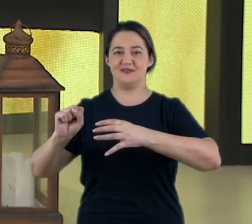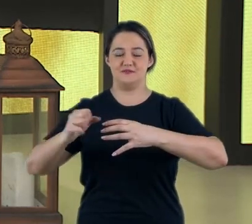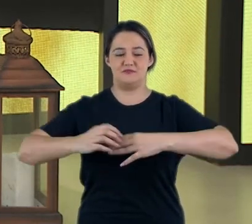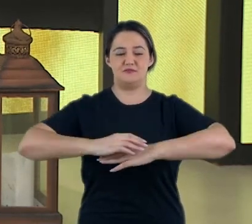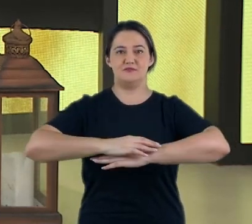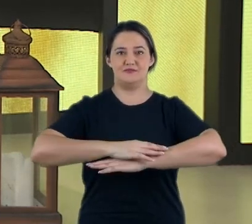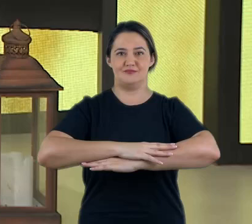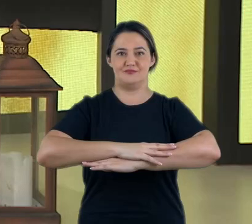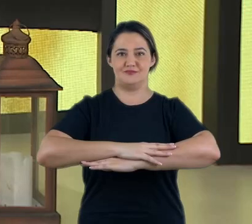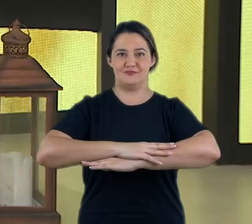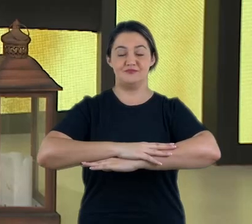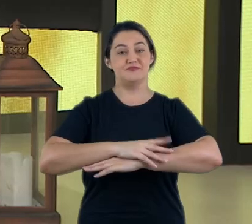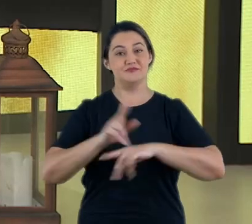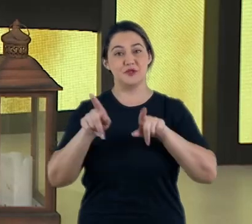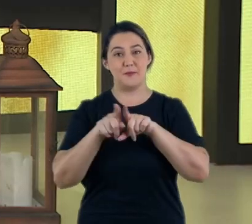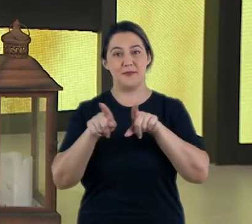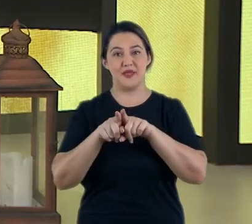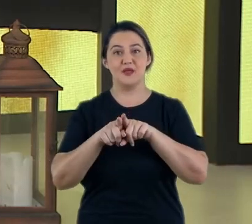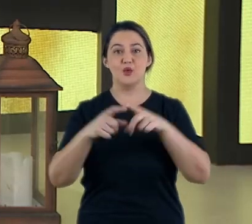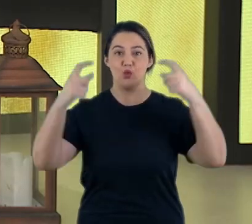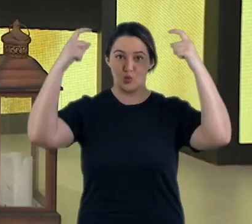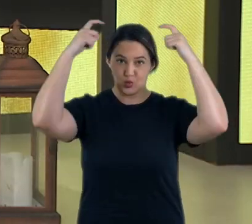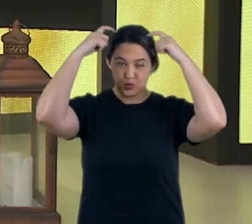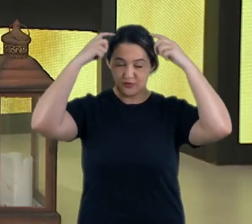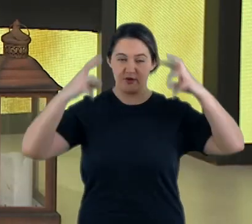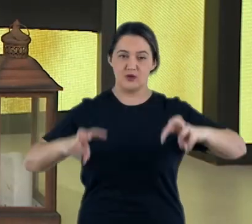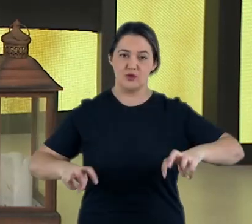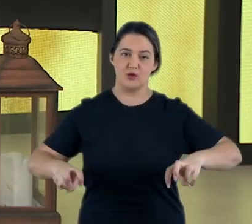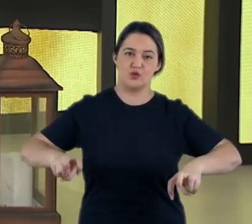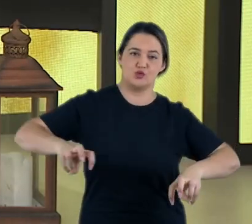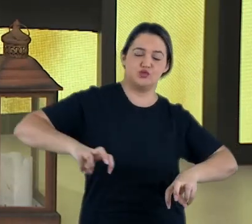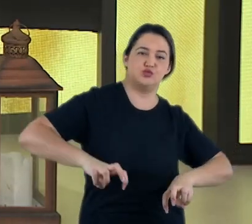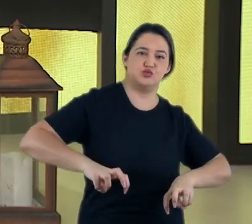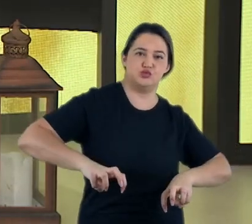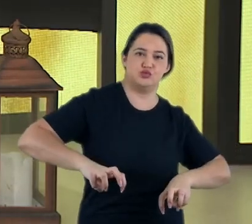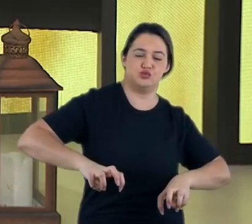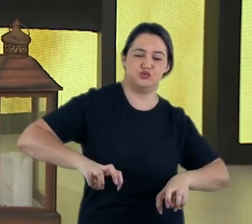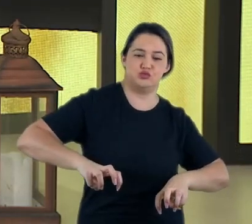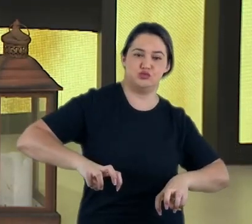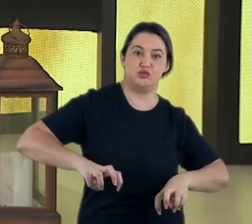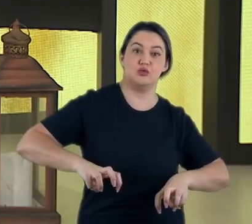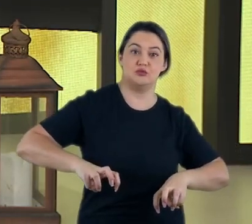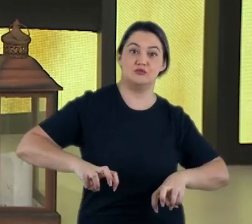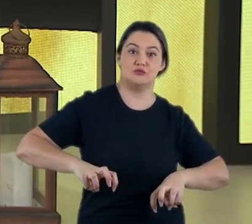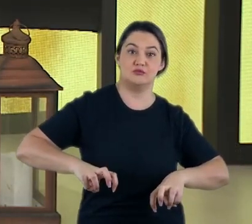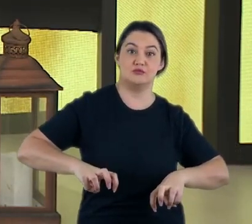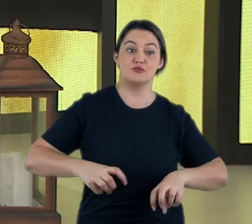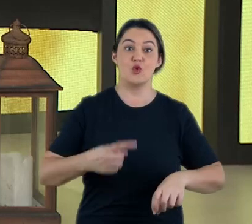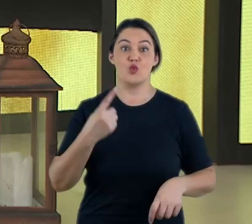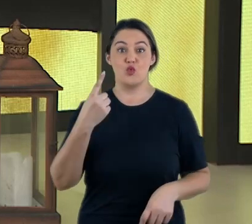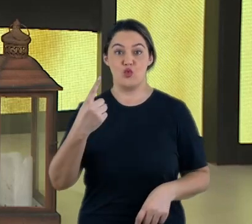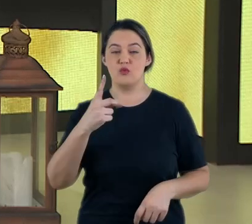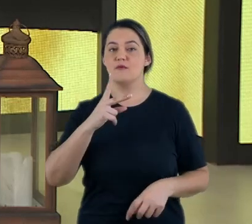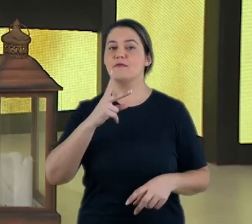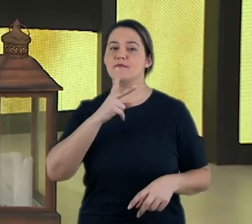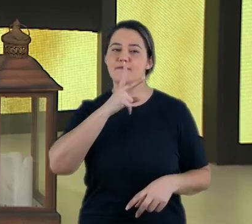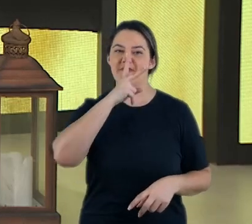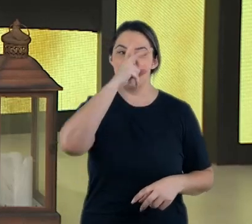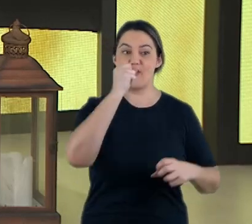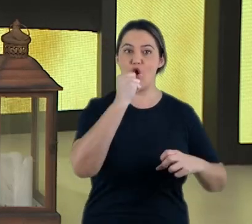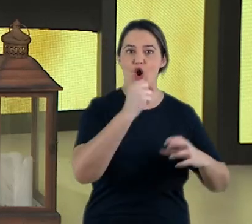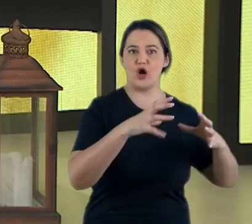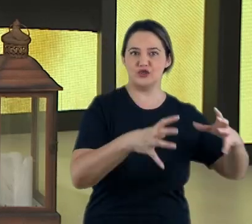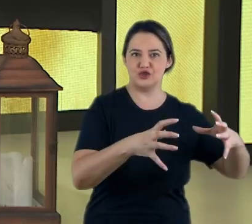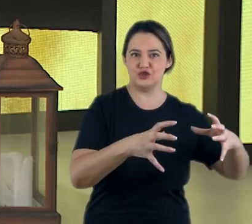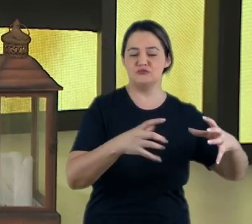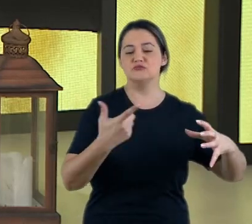da profecia. Eu estou falando justamente de um reino duplo que, num lado, seria forte e no outro lado,